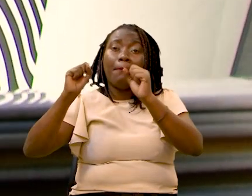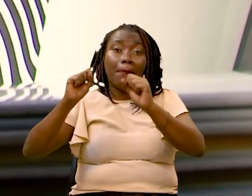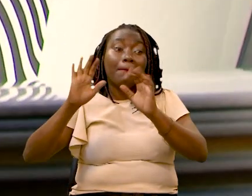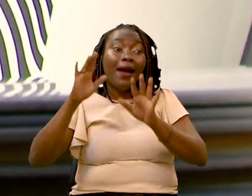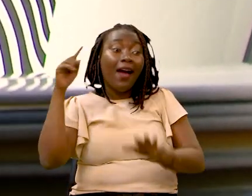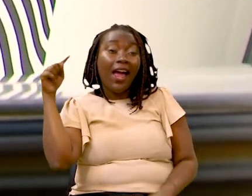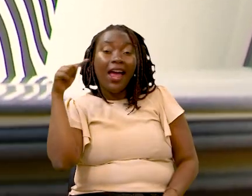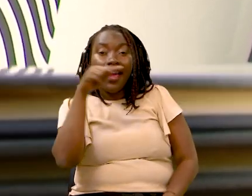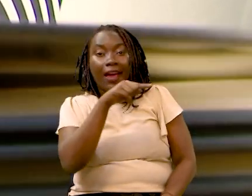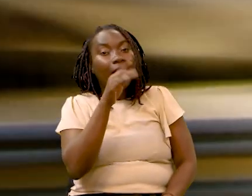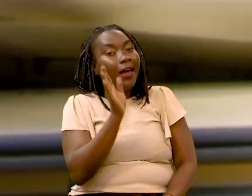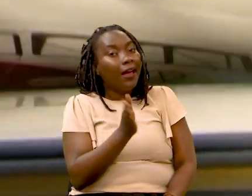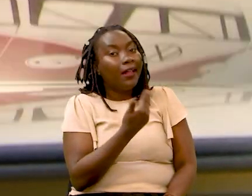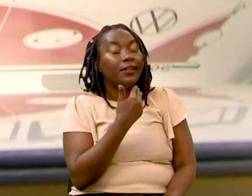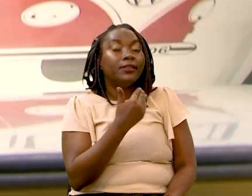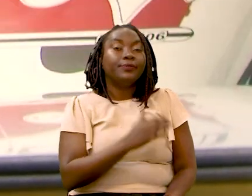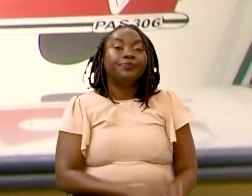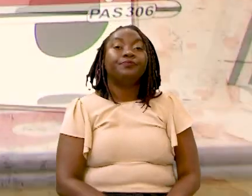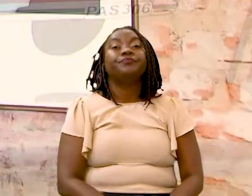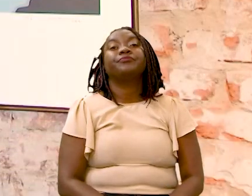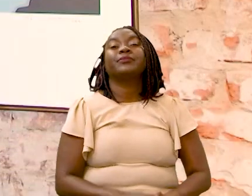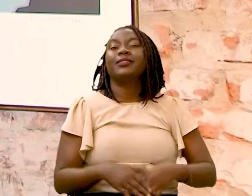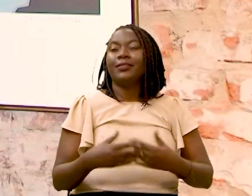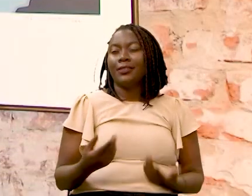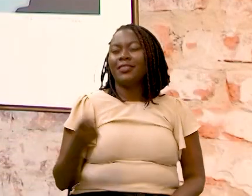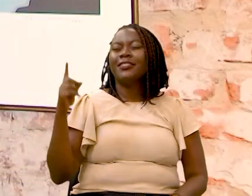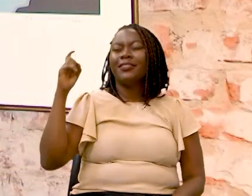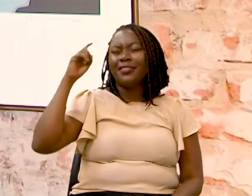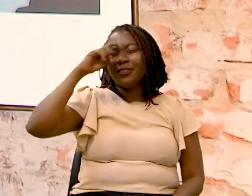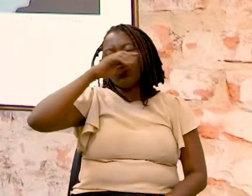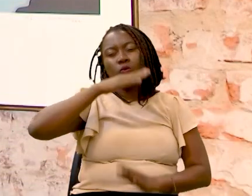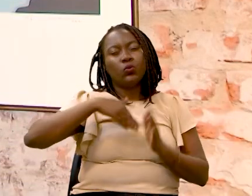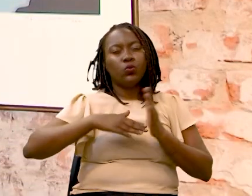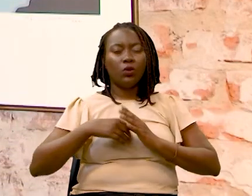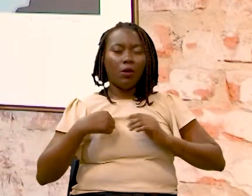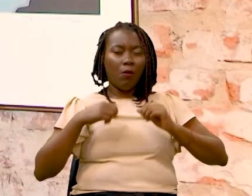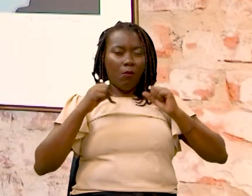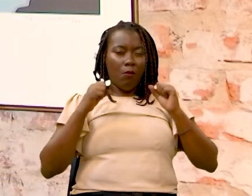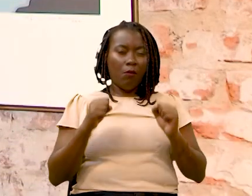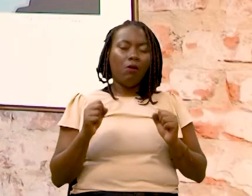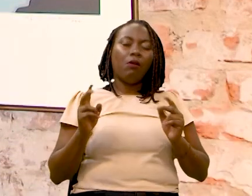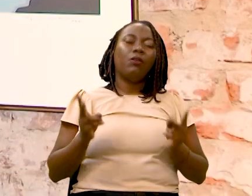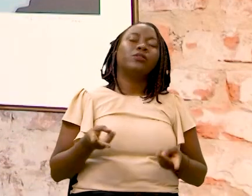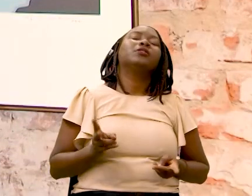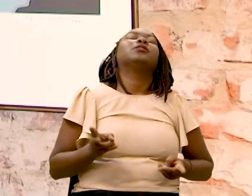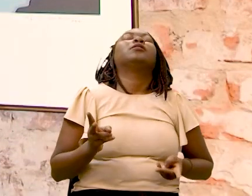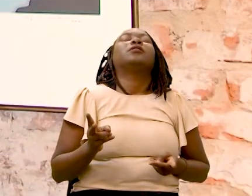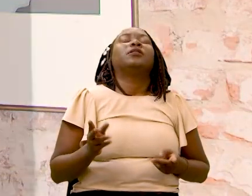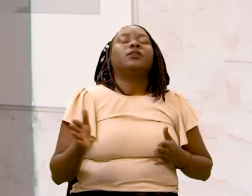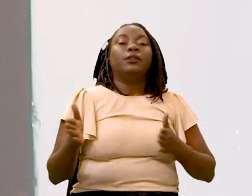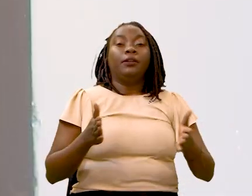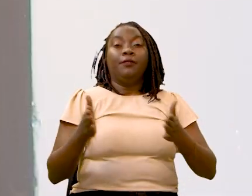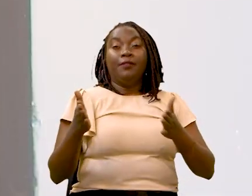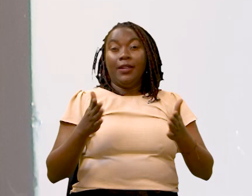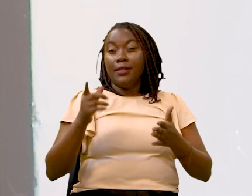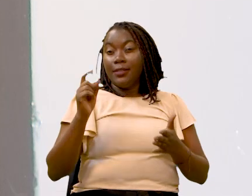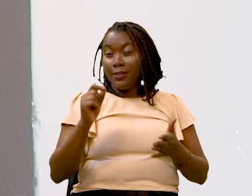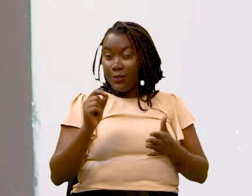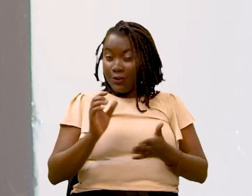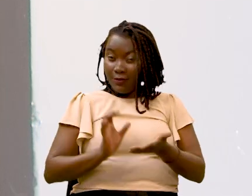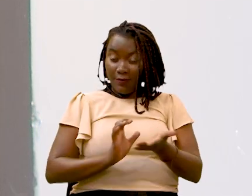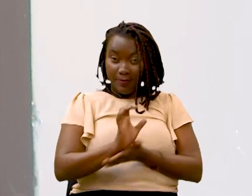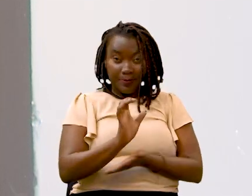haver outras, mas aquela oportunidade você deixou passar. Então é difícil. Então tudo que eu posso, eu ainda estou